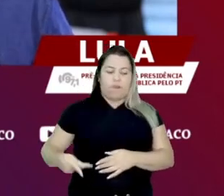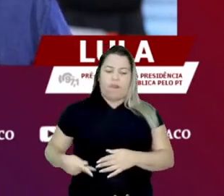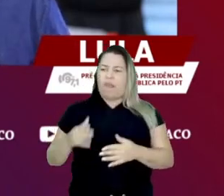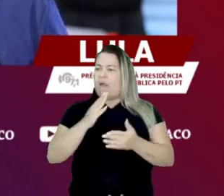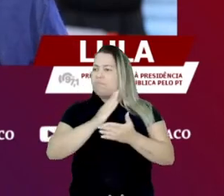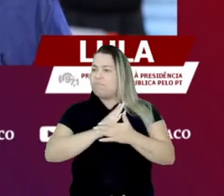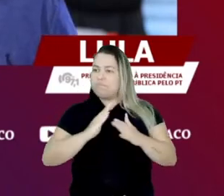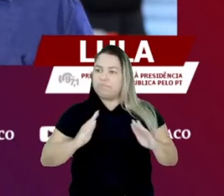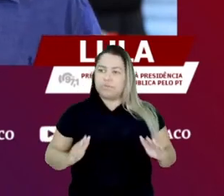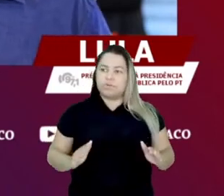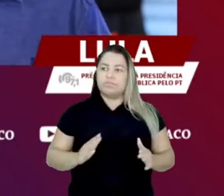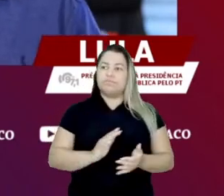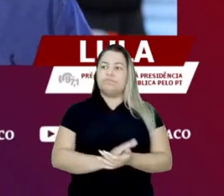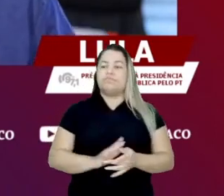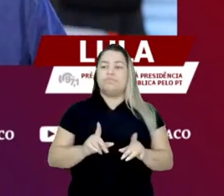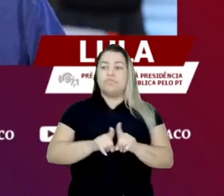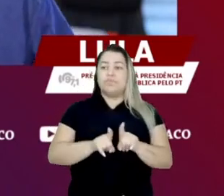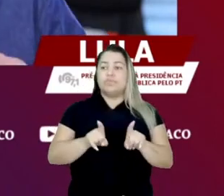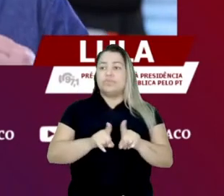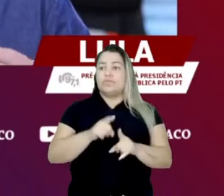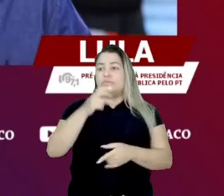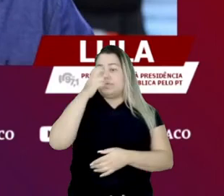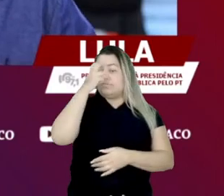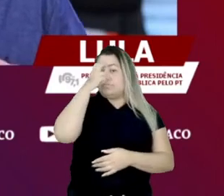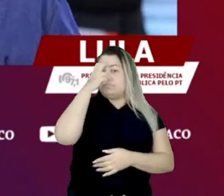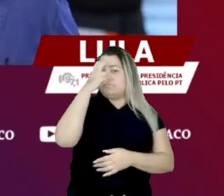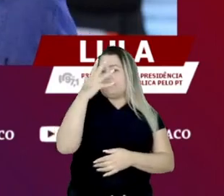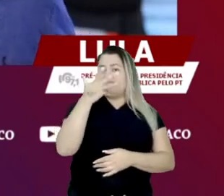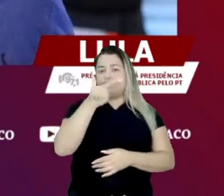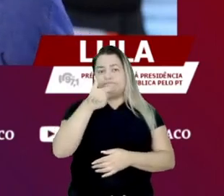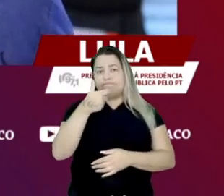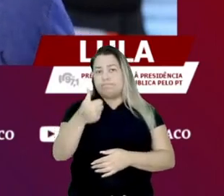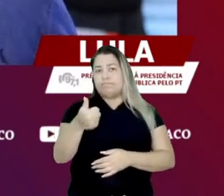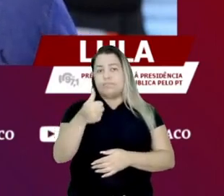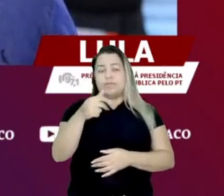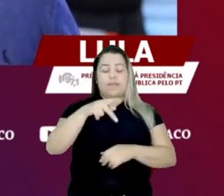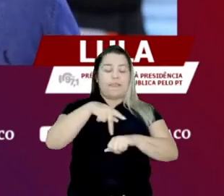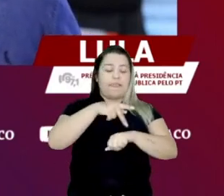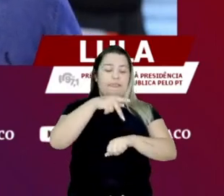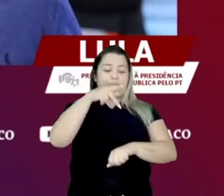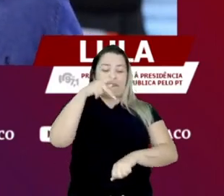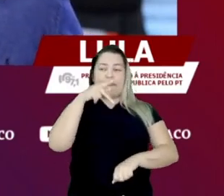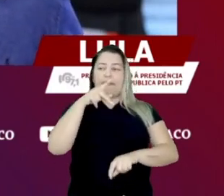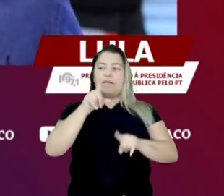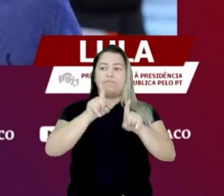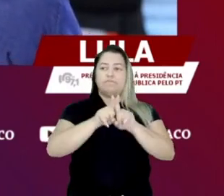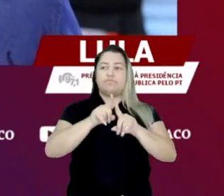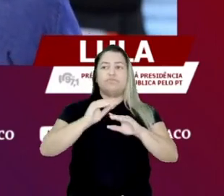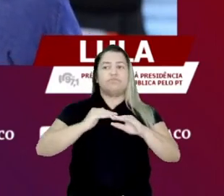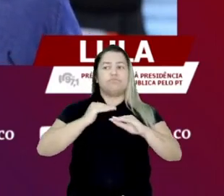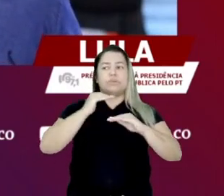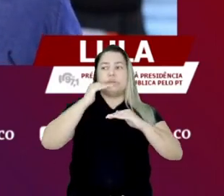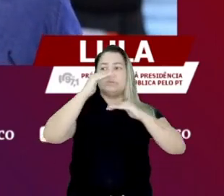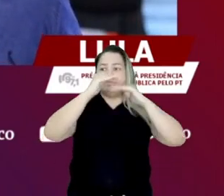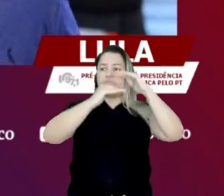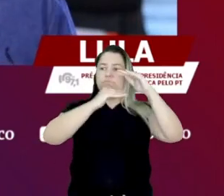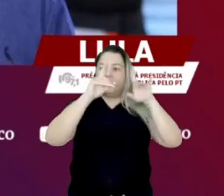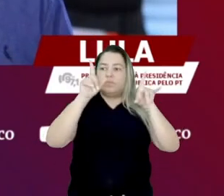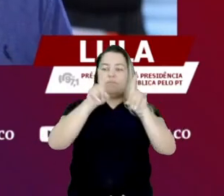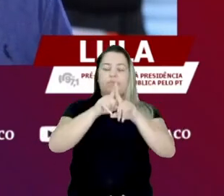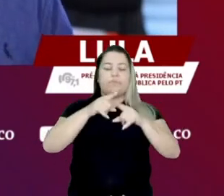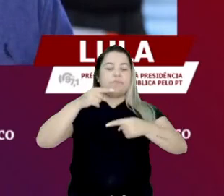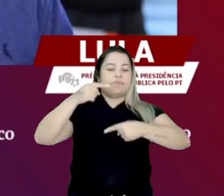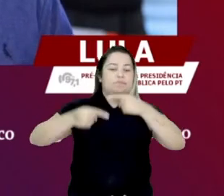sociedade, mas do ponto de vista do crescimento da economia, através de uma baita política de cultura.